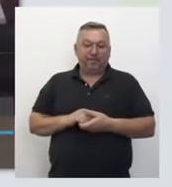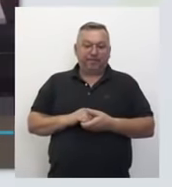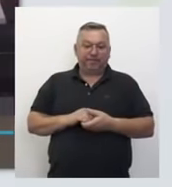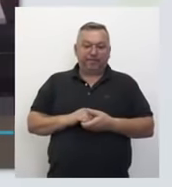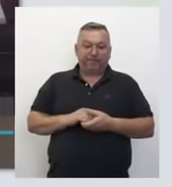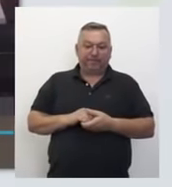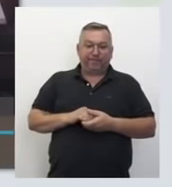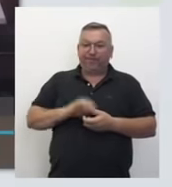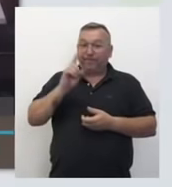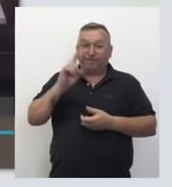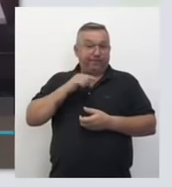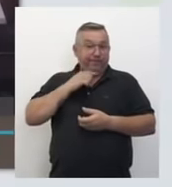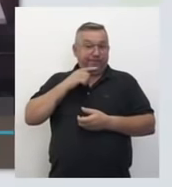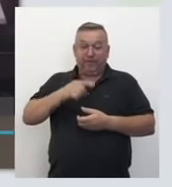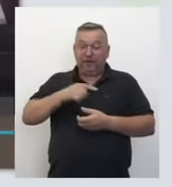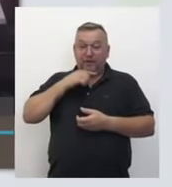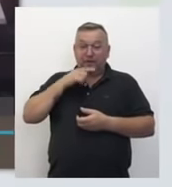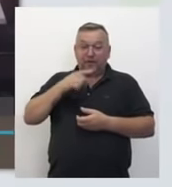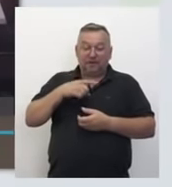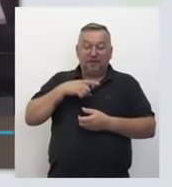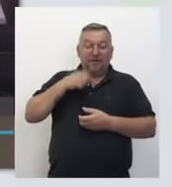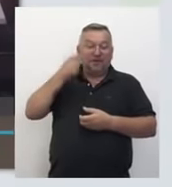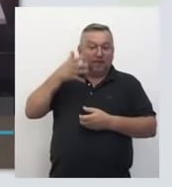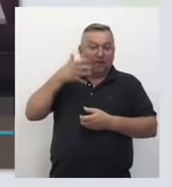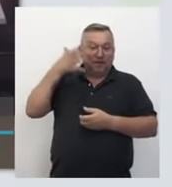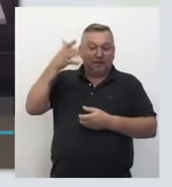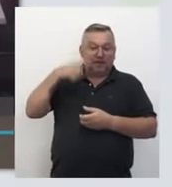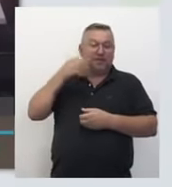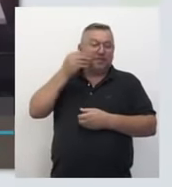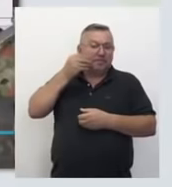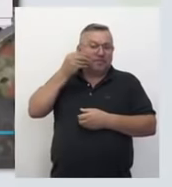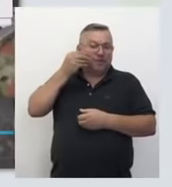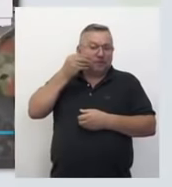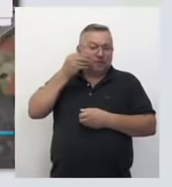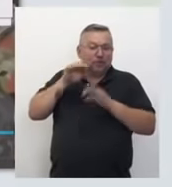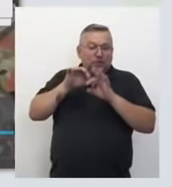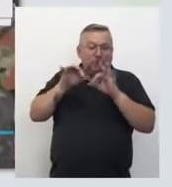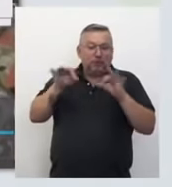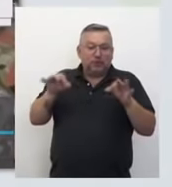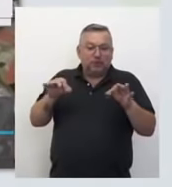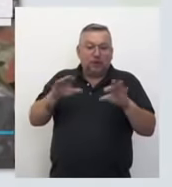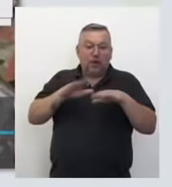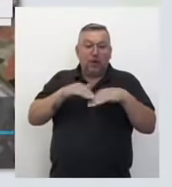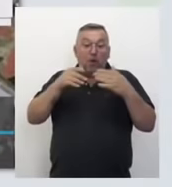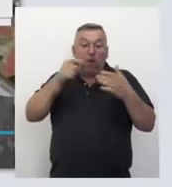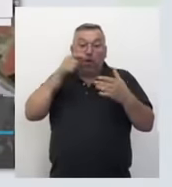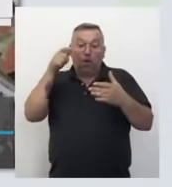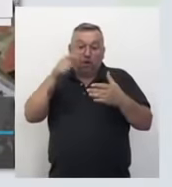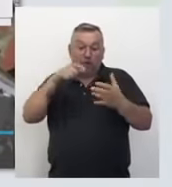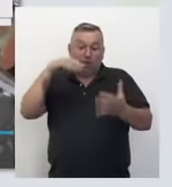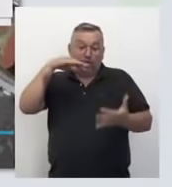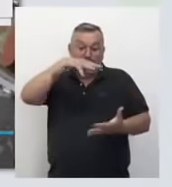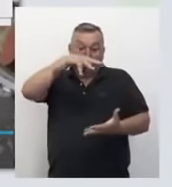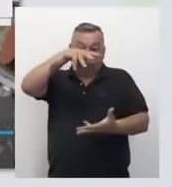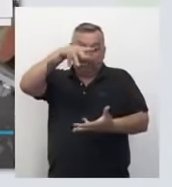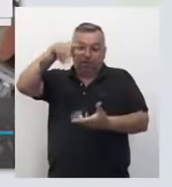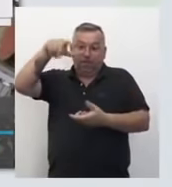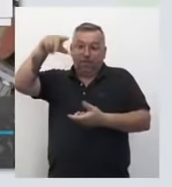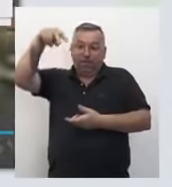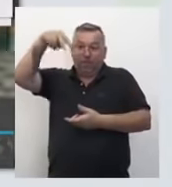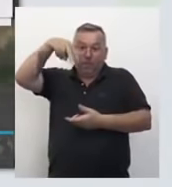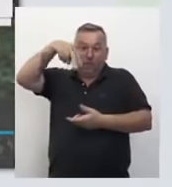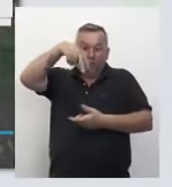Não é à toa que a astronomia é uma experiência de humildade e criadora do caráter. Quando olhamos a Terra de cima, não